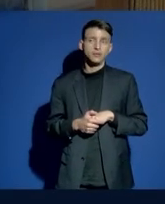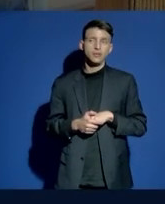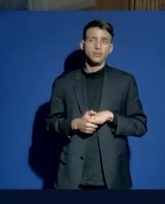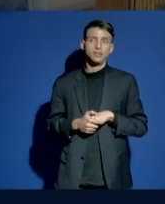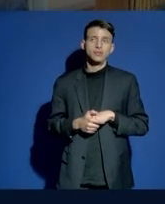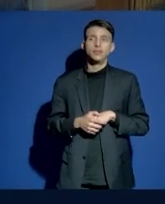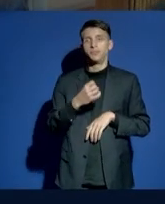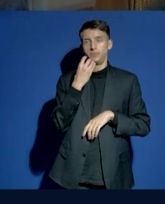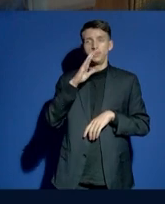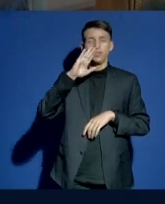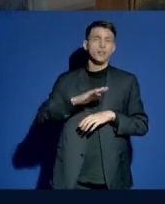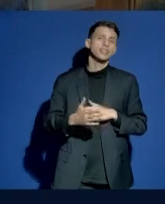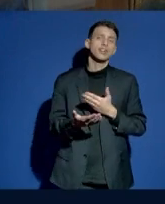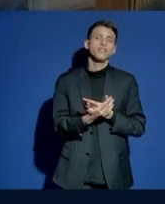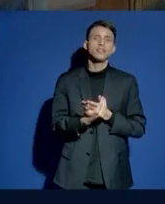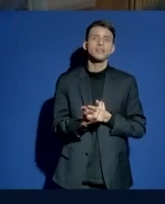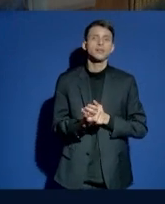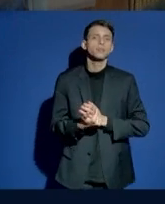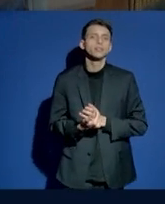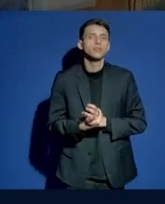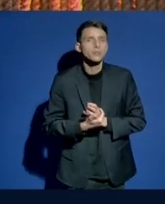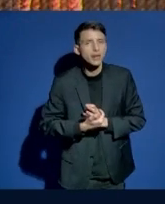Boa tarde, pessoal.